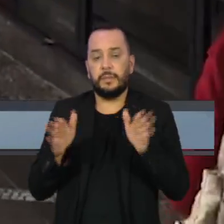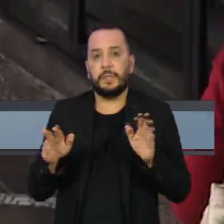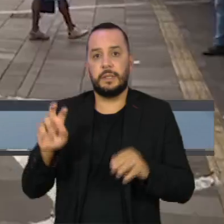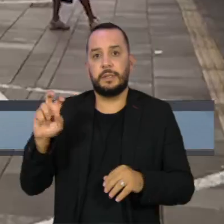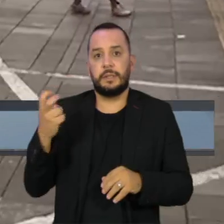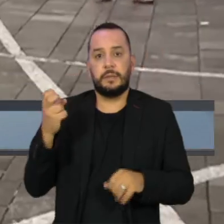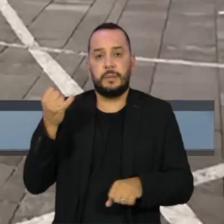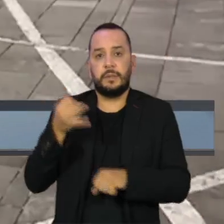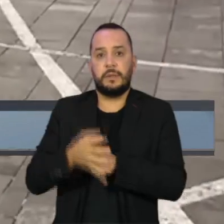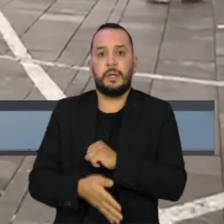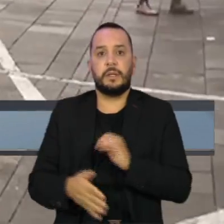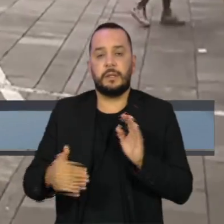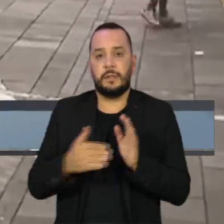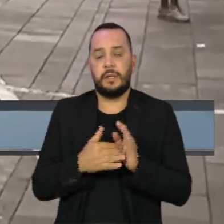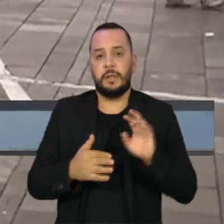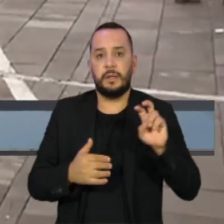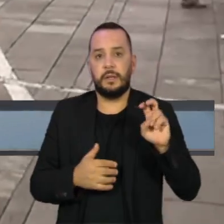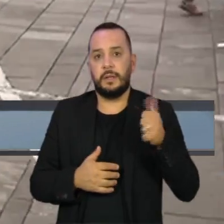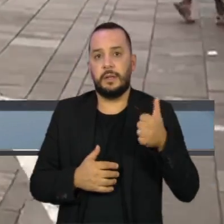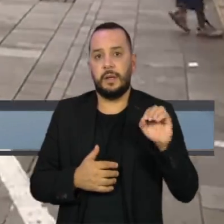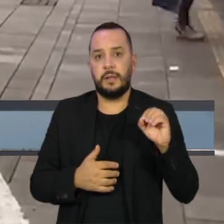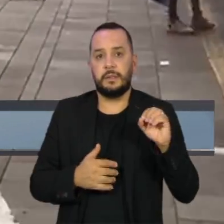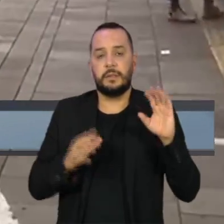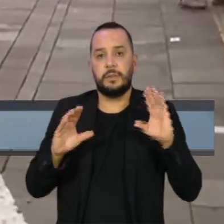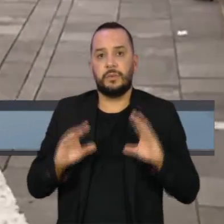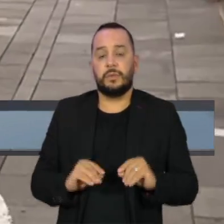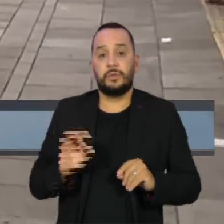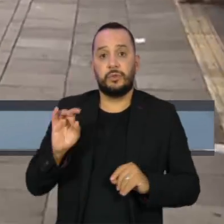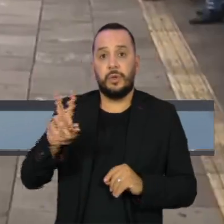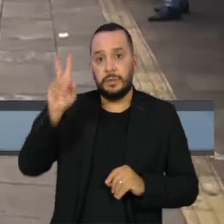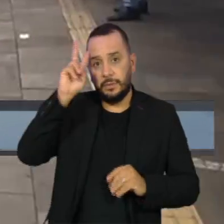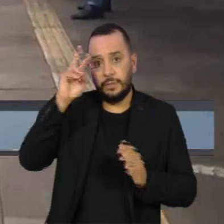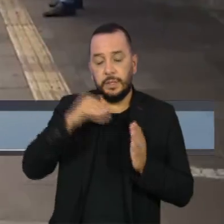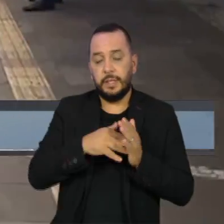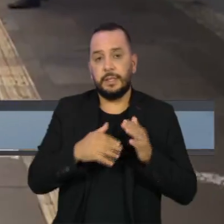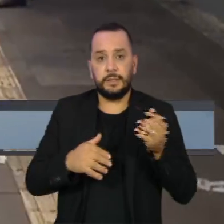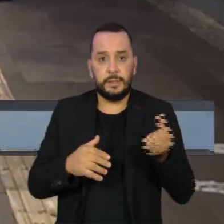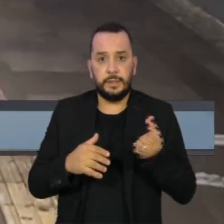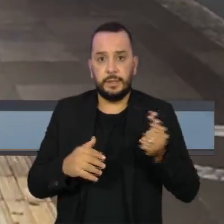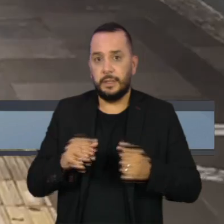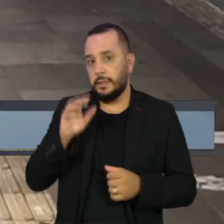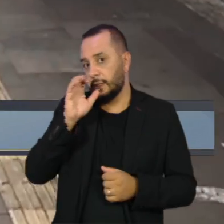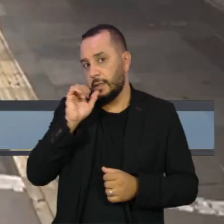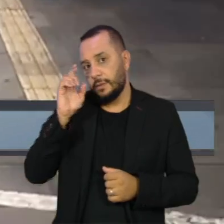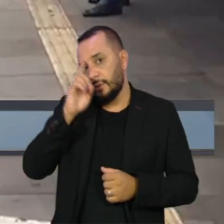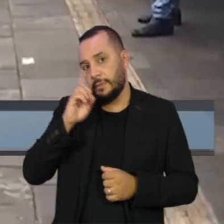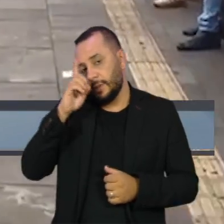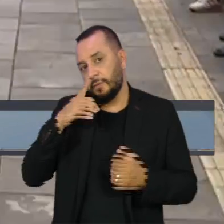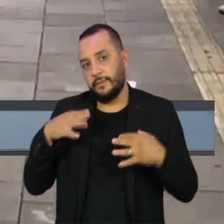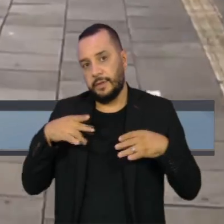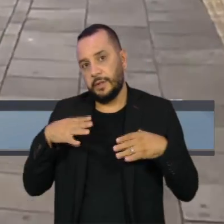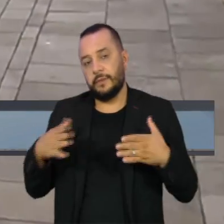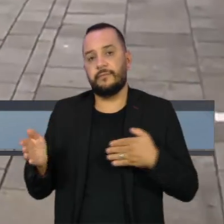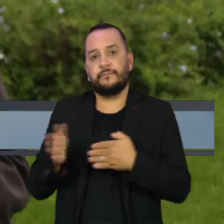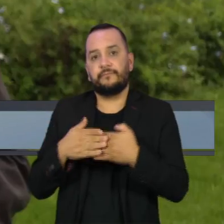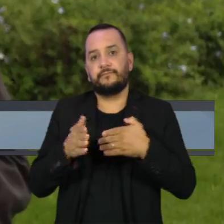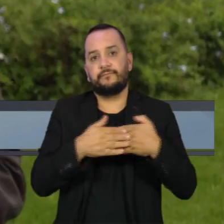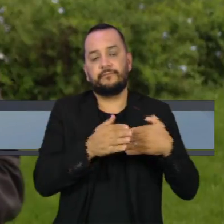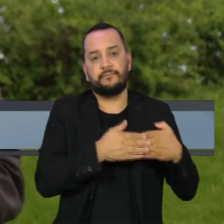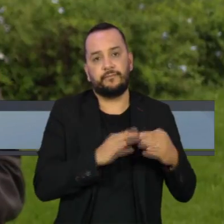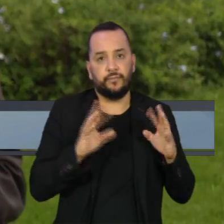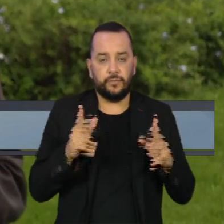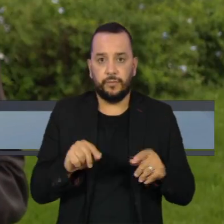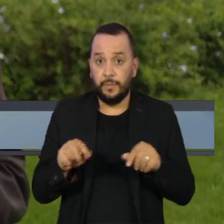cinco da manhã até às dez da noite mas somente de segunda a sexta os finais de semana e nos feriados devem ficar fechados